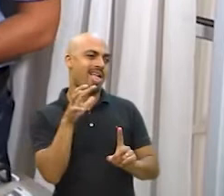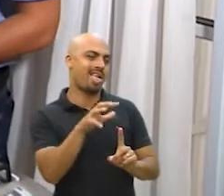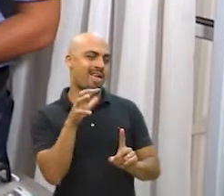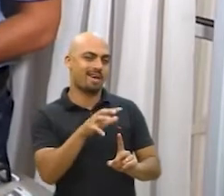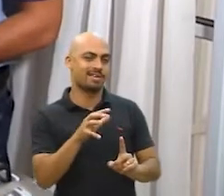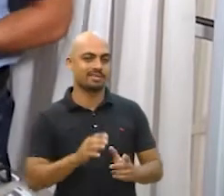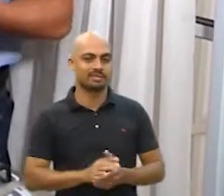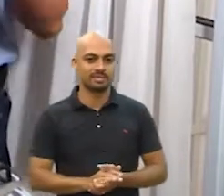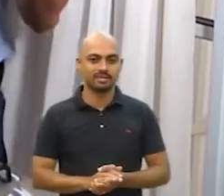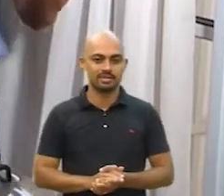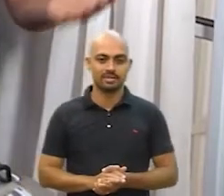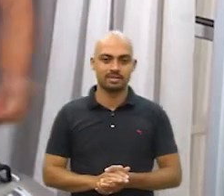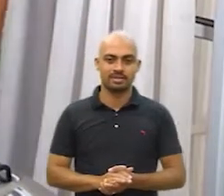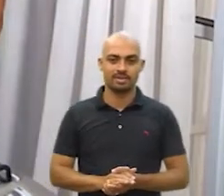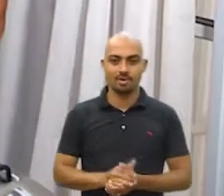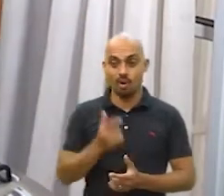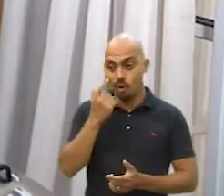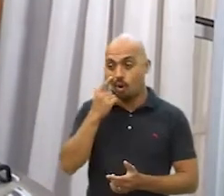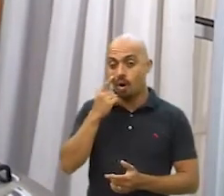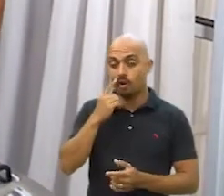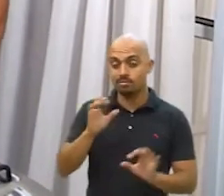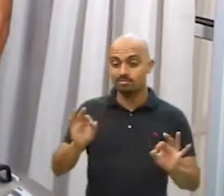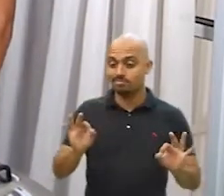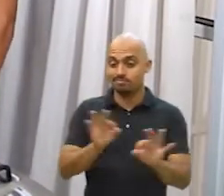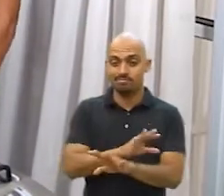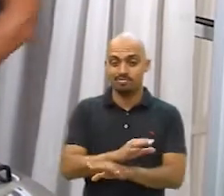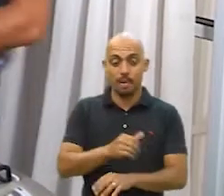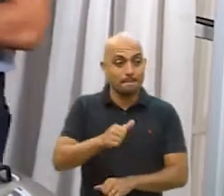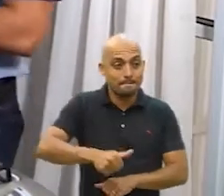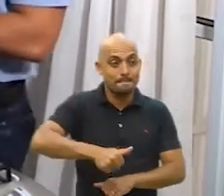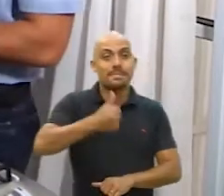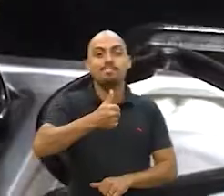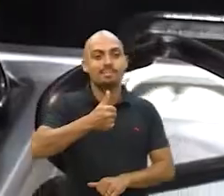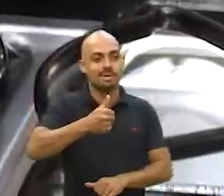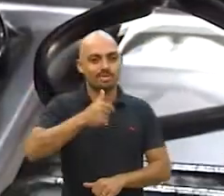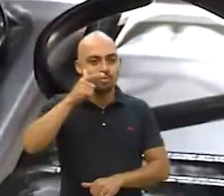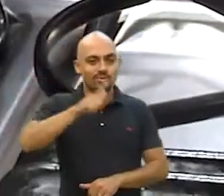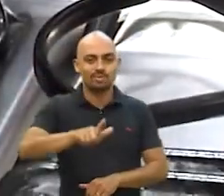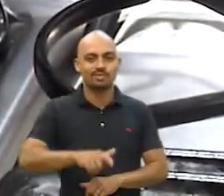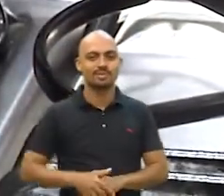Não, mas vamos lá. Olha aí, de primeira.